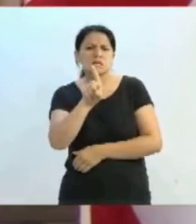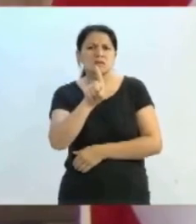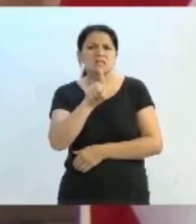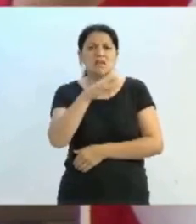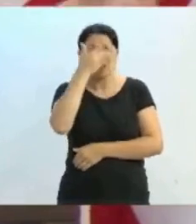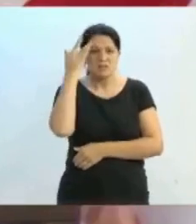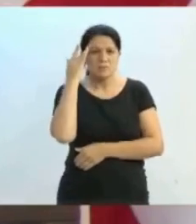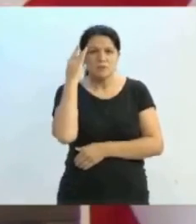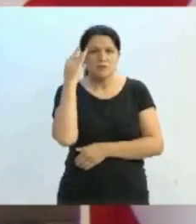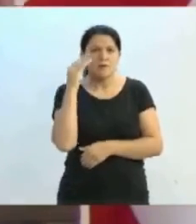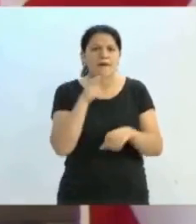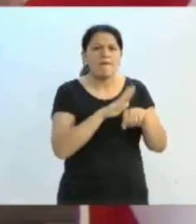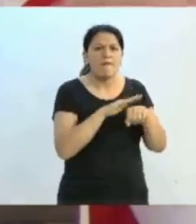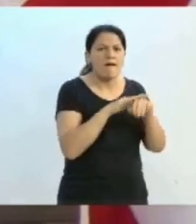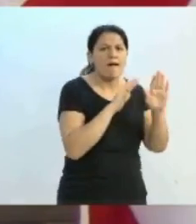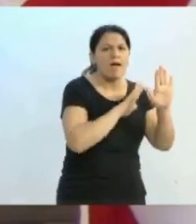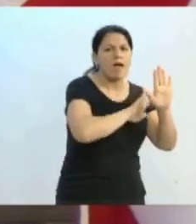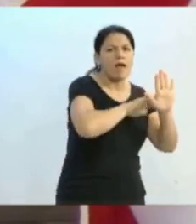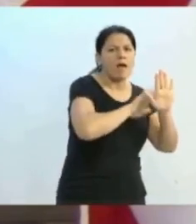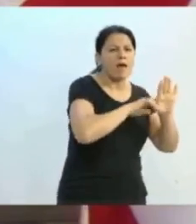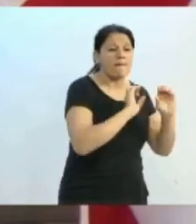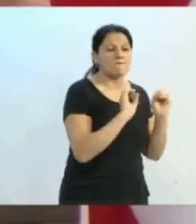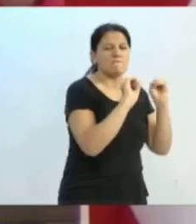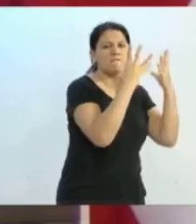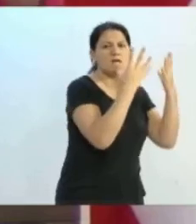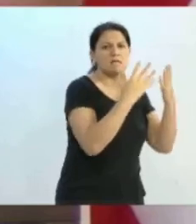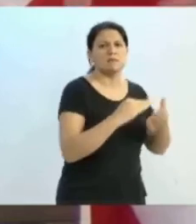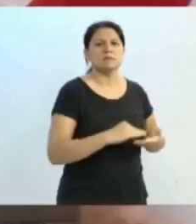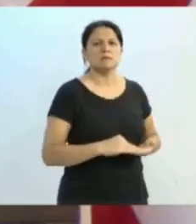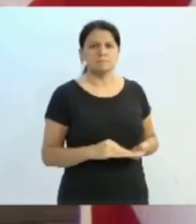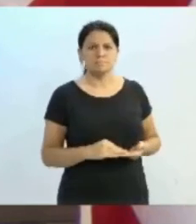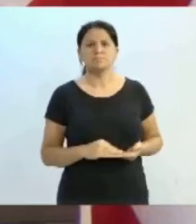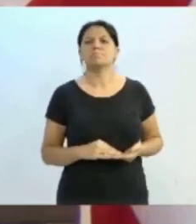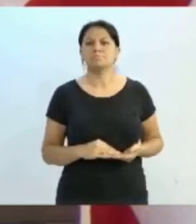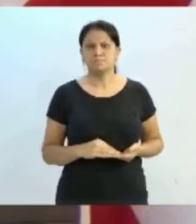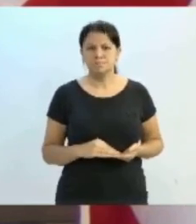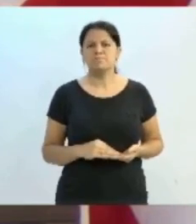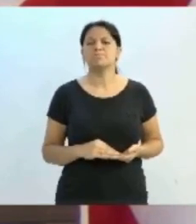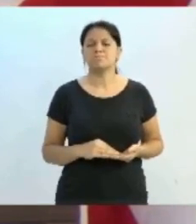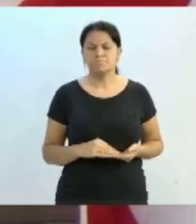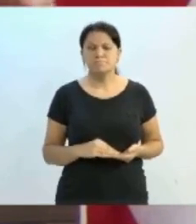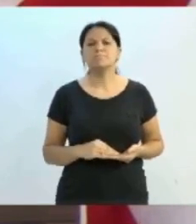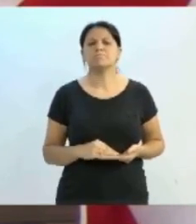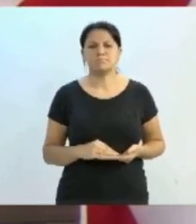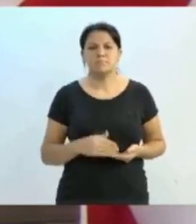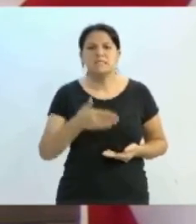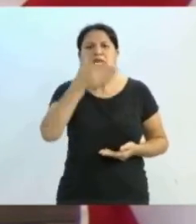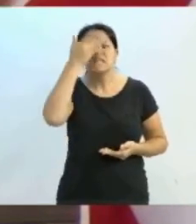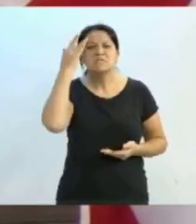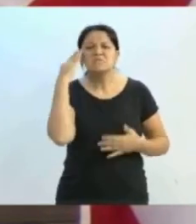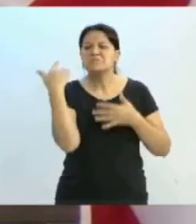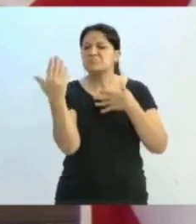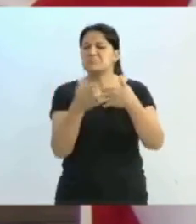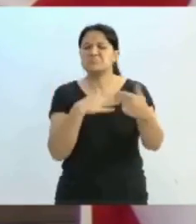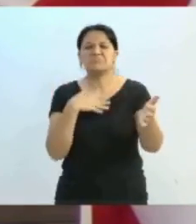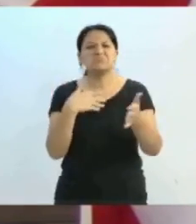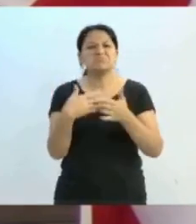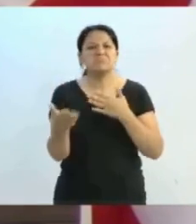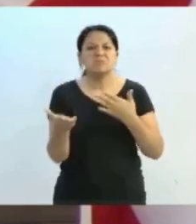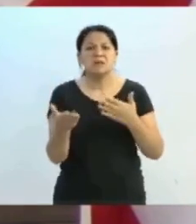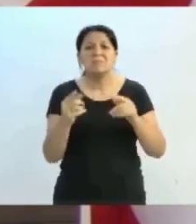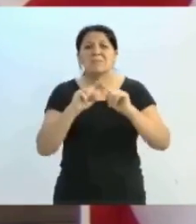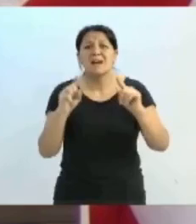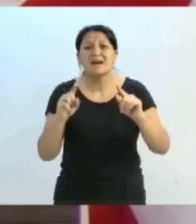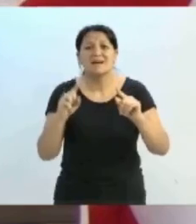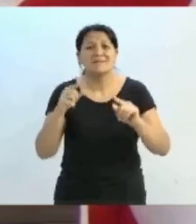as pessoas dão um jeito desculpa a expressão bem chuva de pular a cerca Vereador alemão alemão que as pessoas se entendesse o